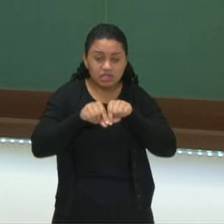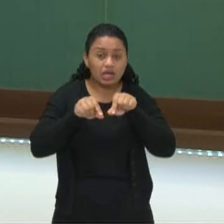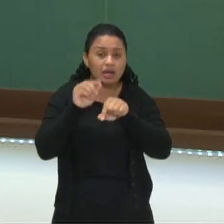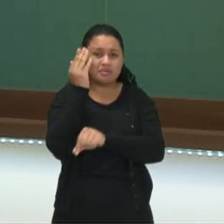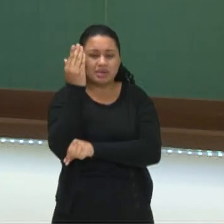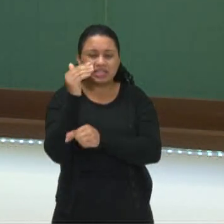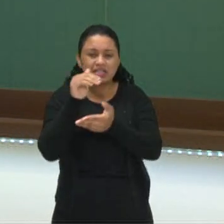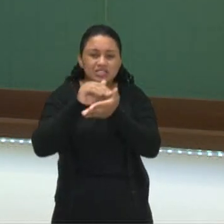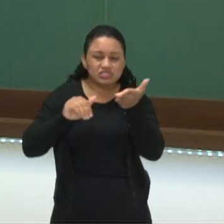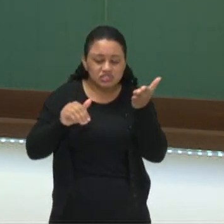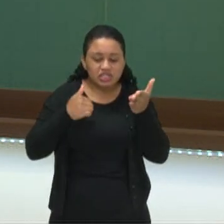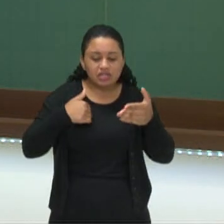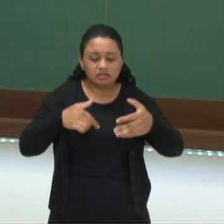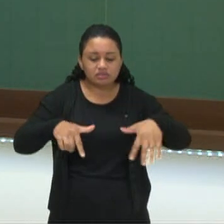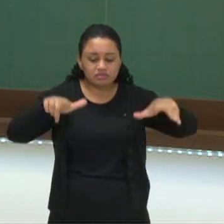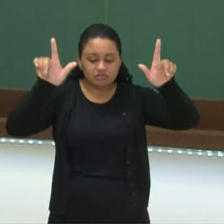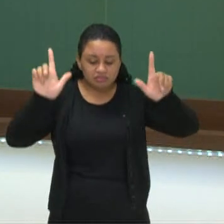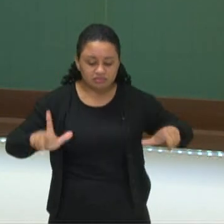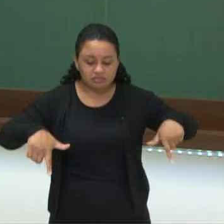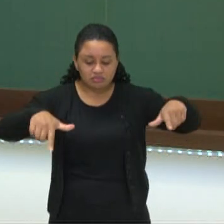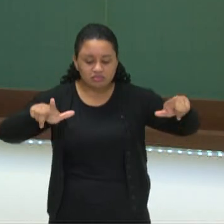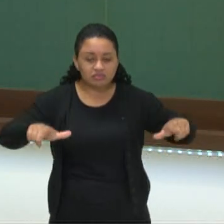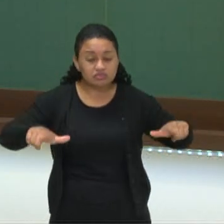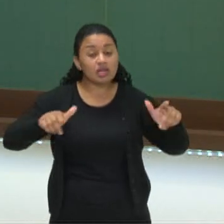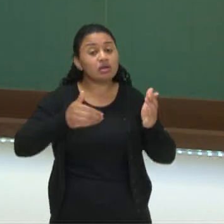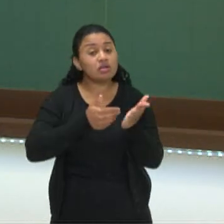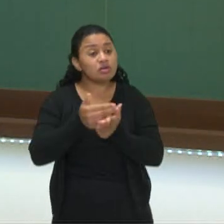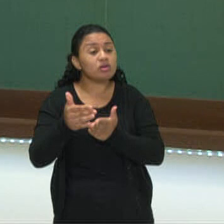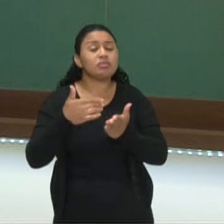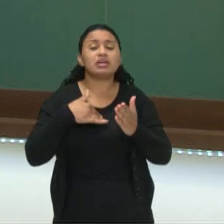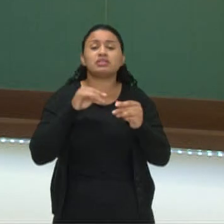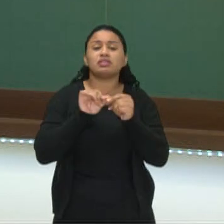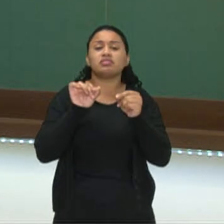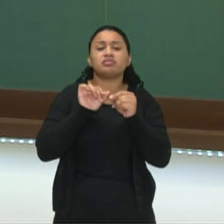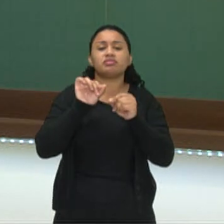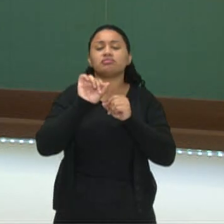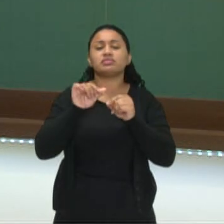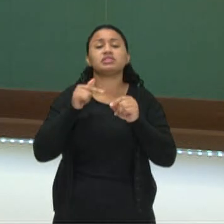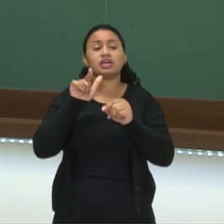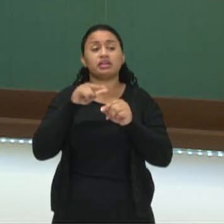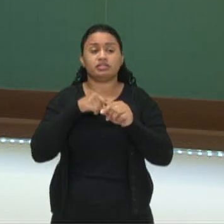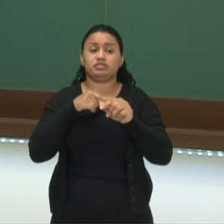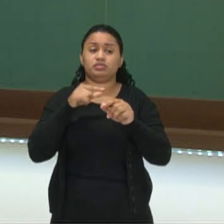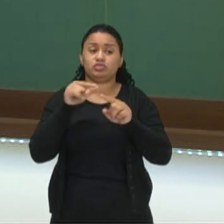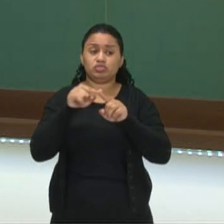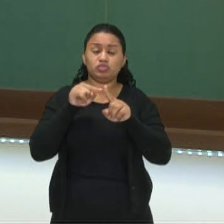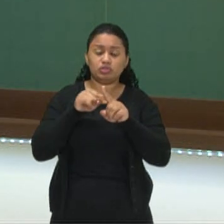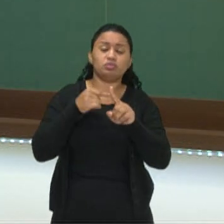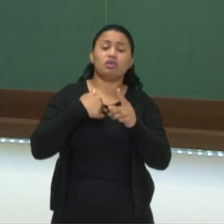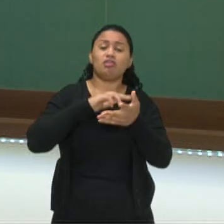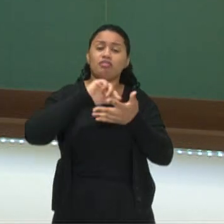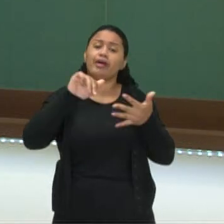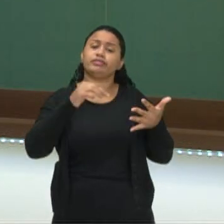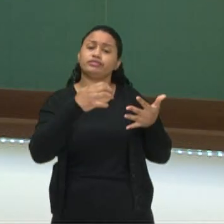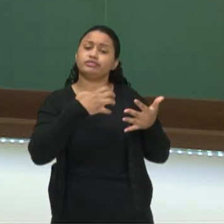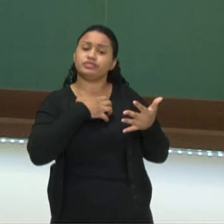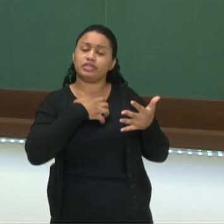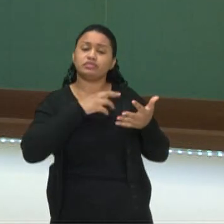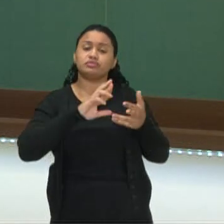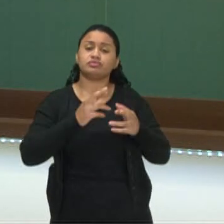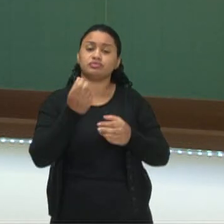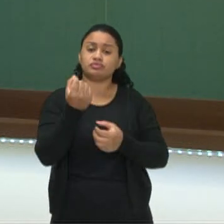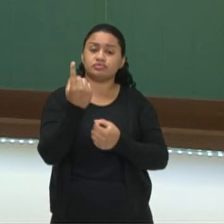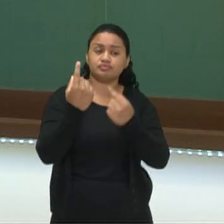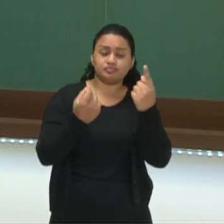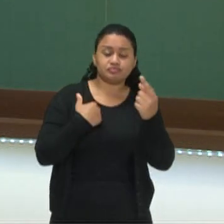da parte de trás e só joga a própria tela ali. E ele começa a desenvolver o dripping, o gotejamento, com novas formas. Ele começa a pegar latas